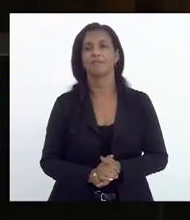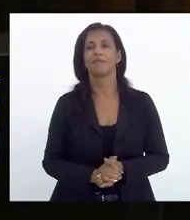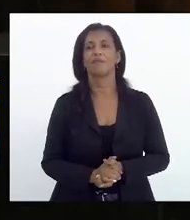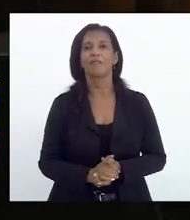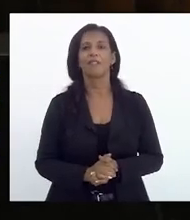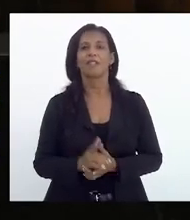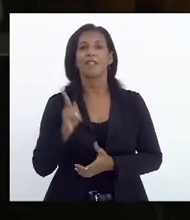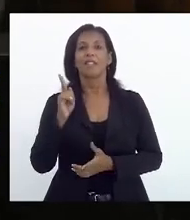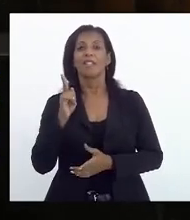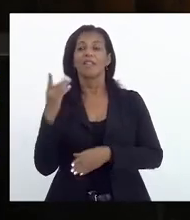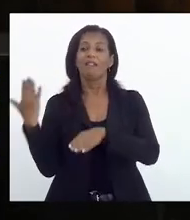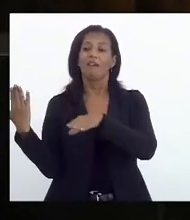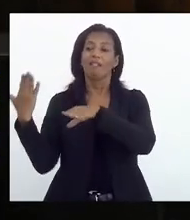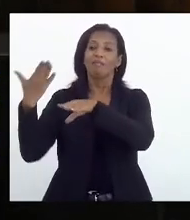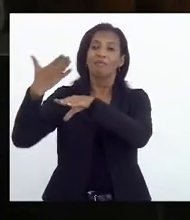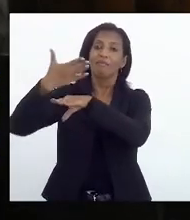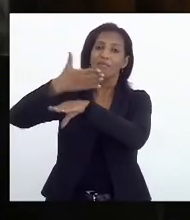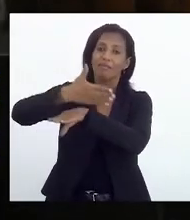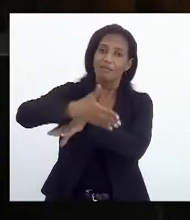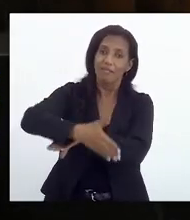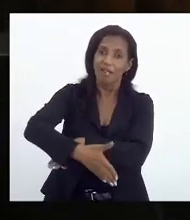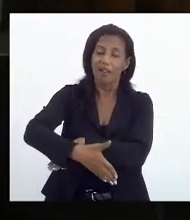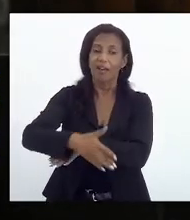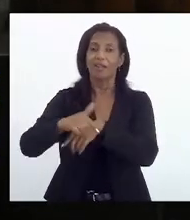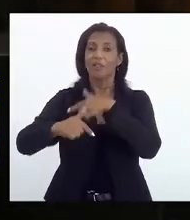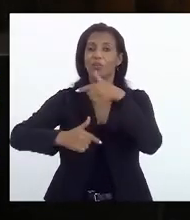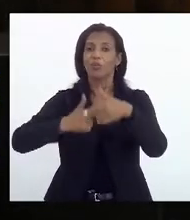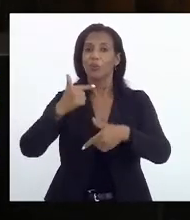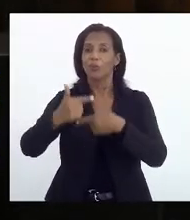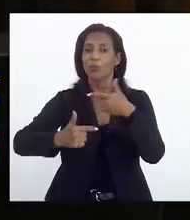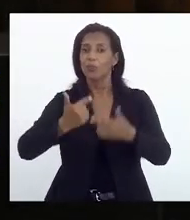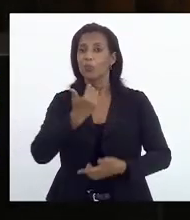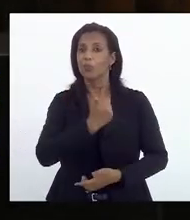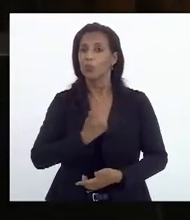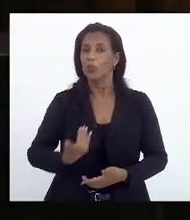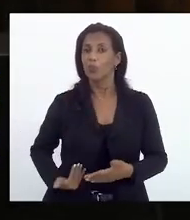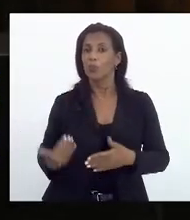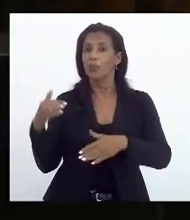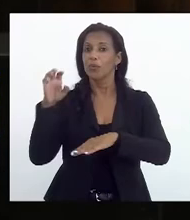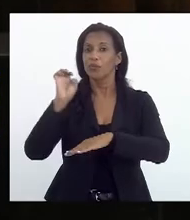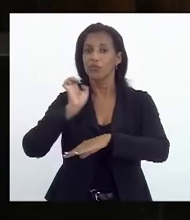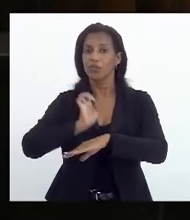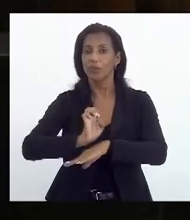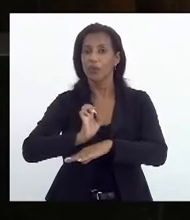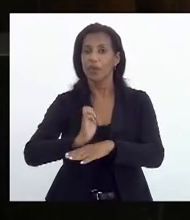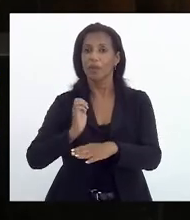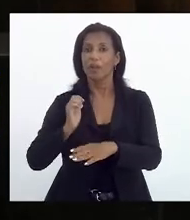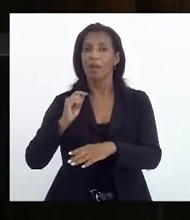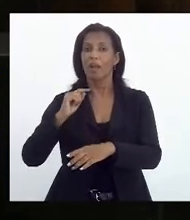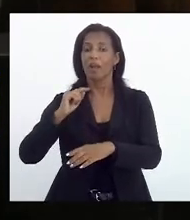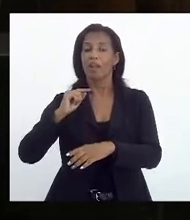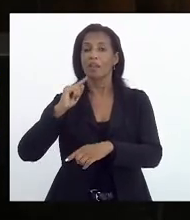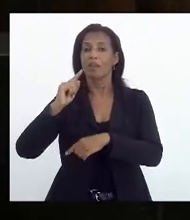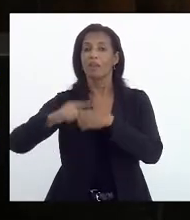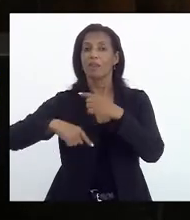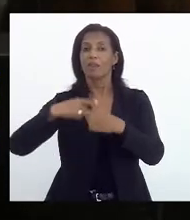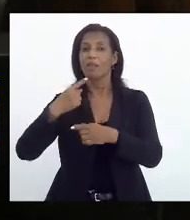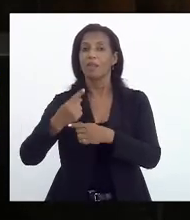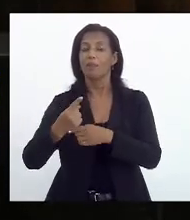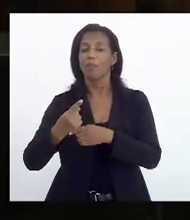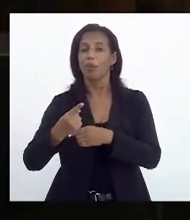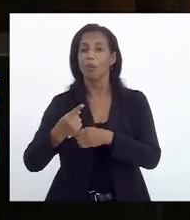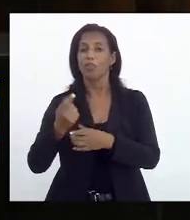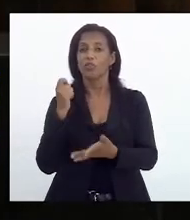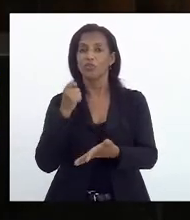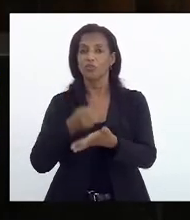que vierem a ingressar no serviço público estadual após a data da